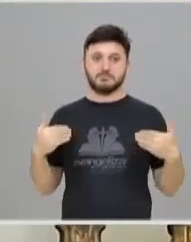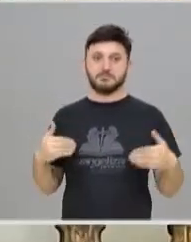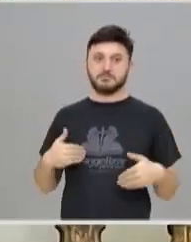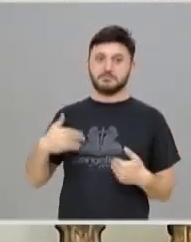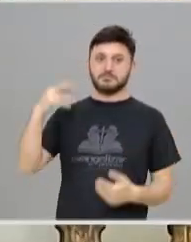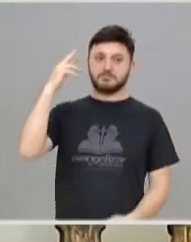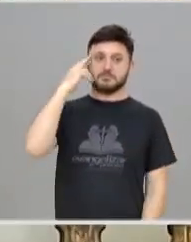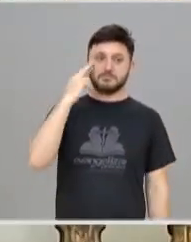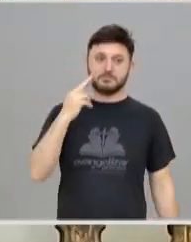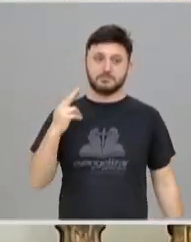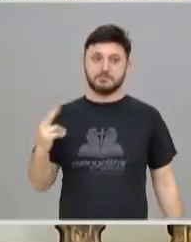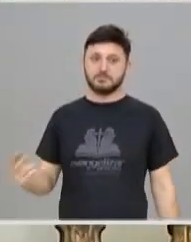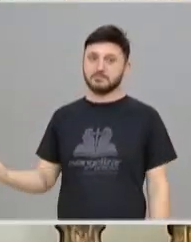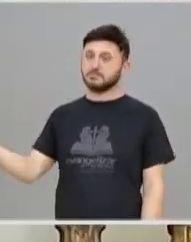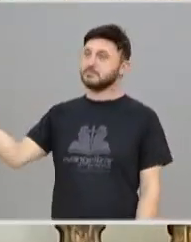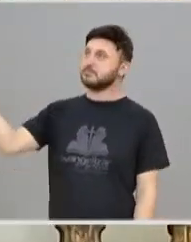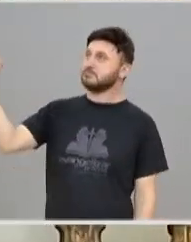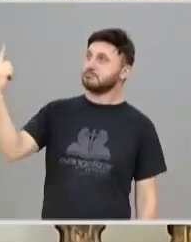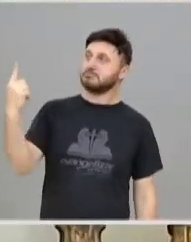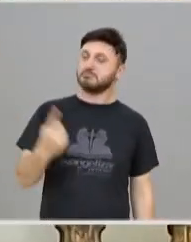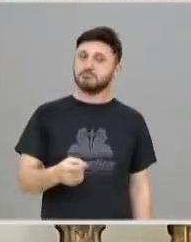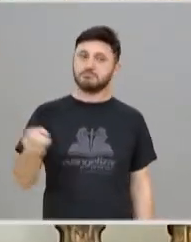Vem trazer